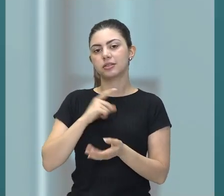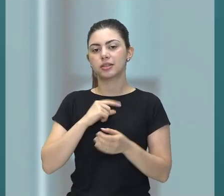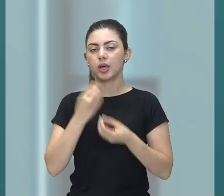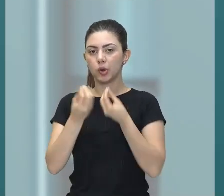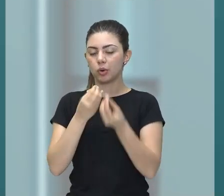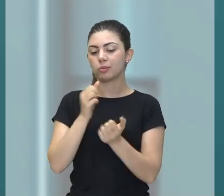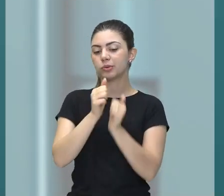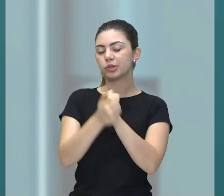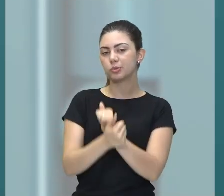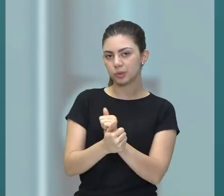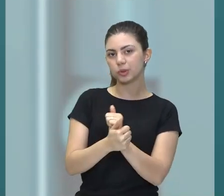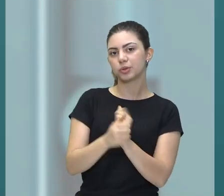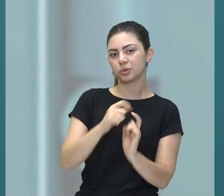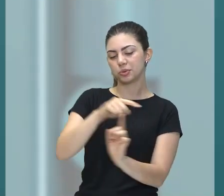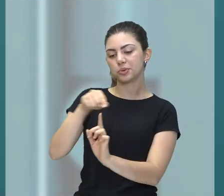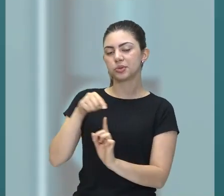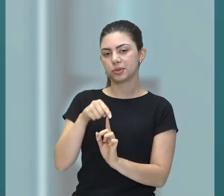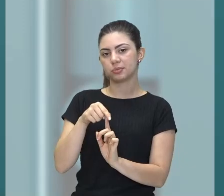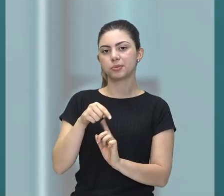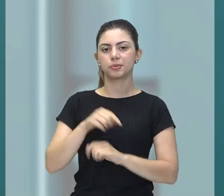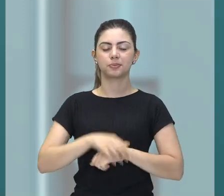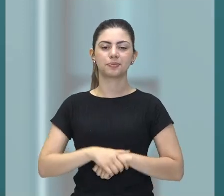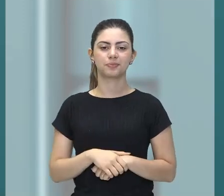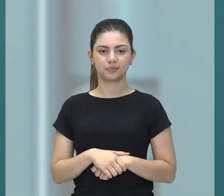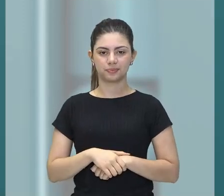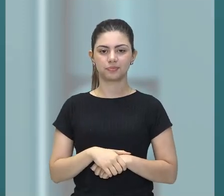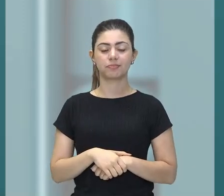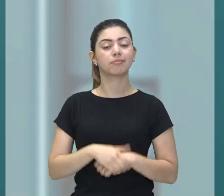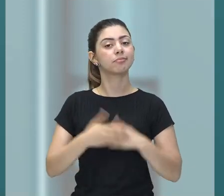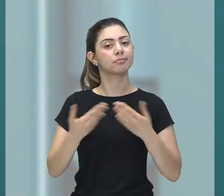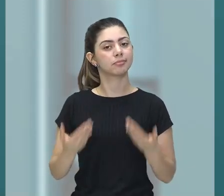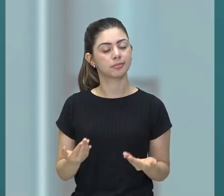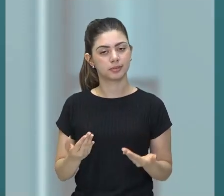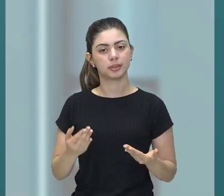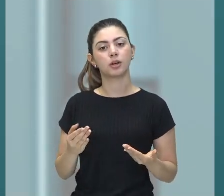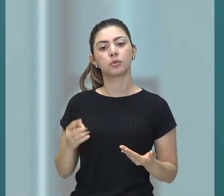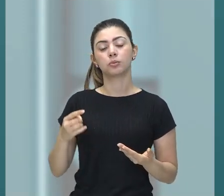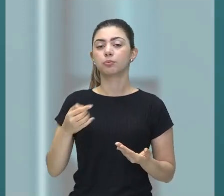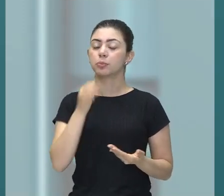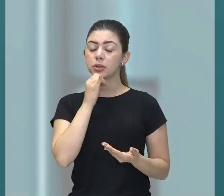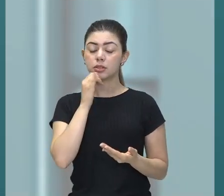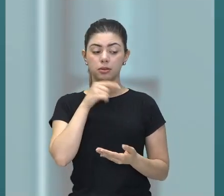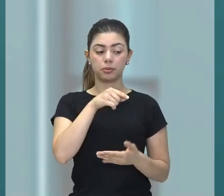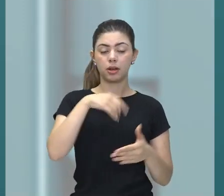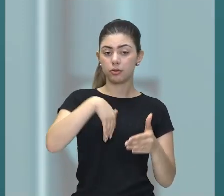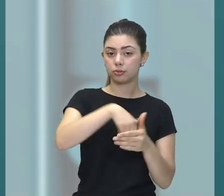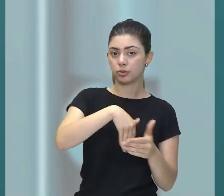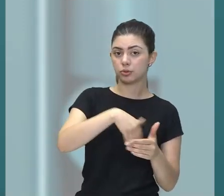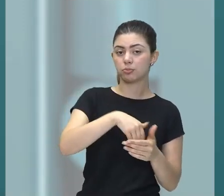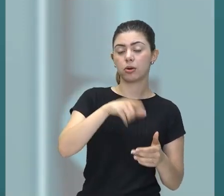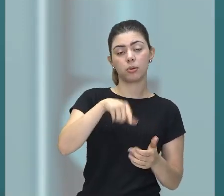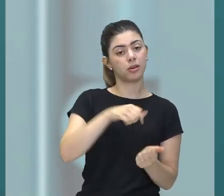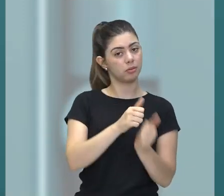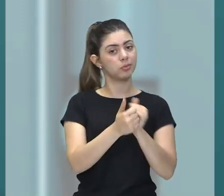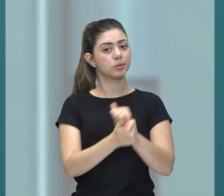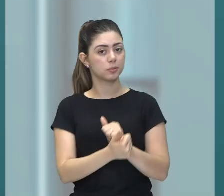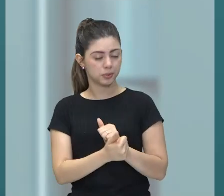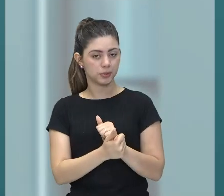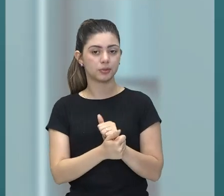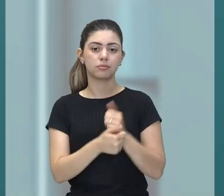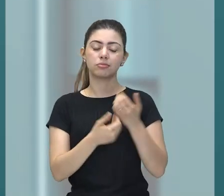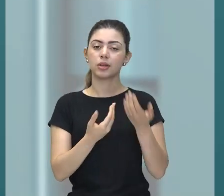um jogo, tornando ele assim esportivo. Então, por isso mesmo, o futebol, que é um esporte,